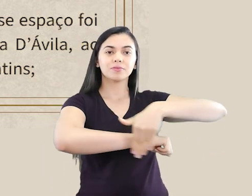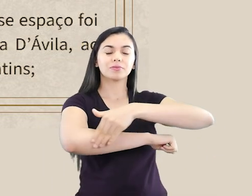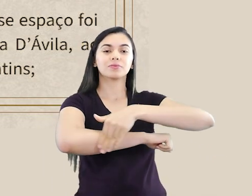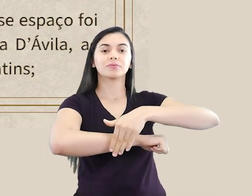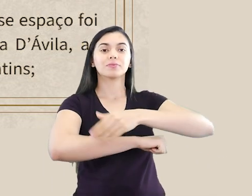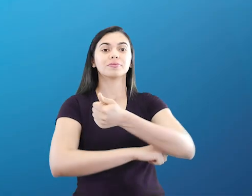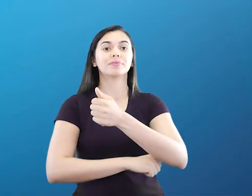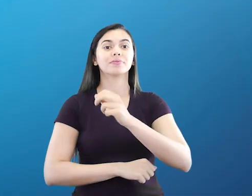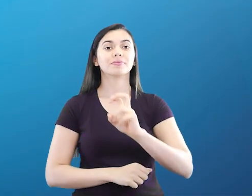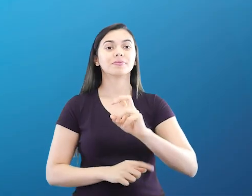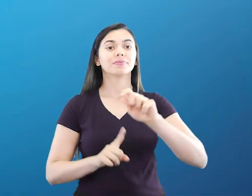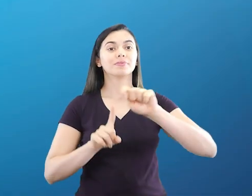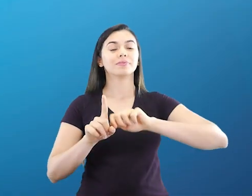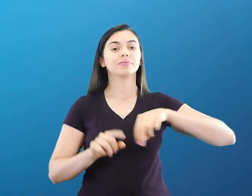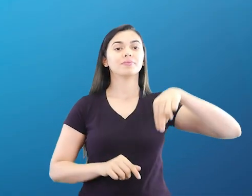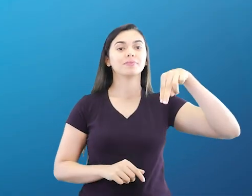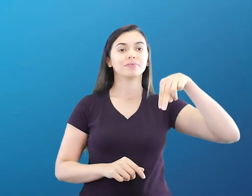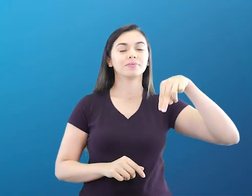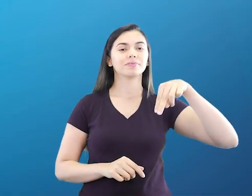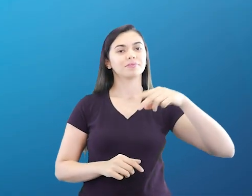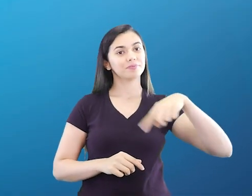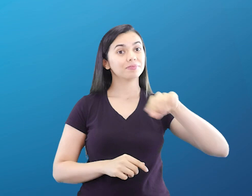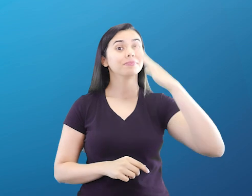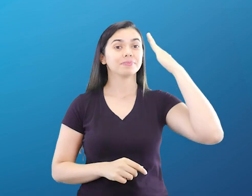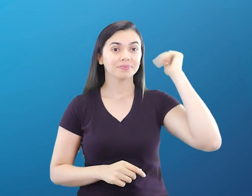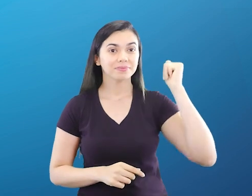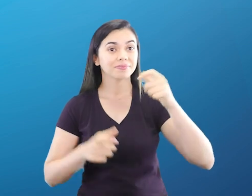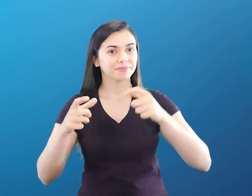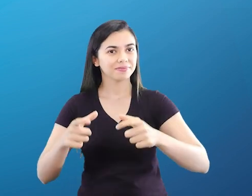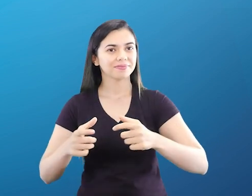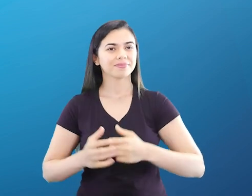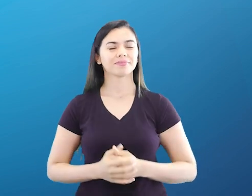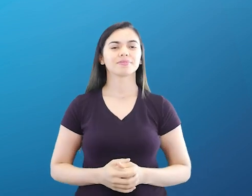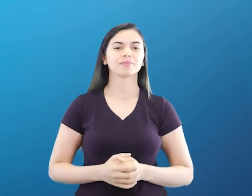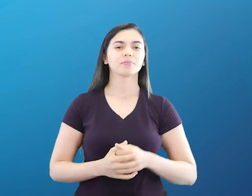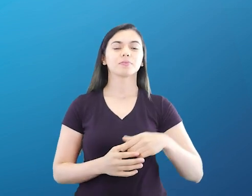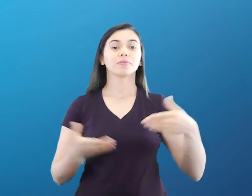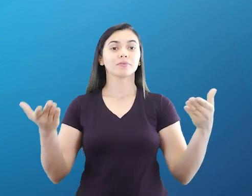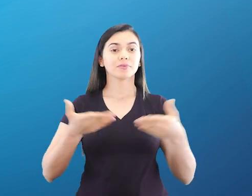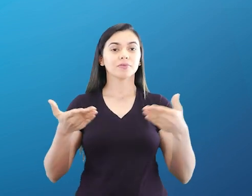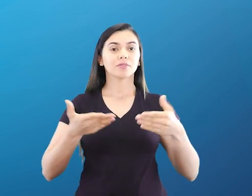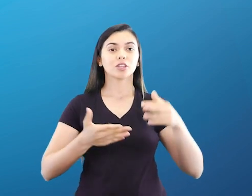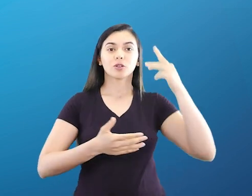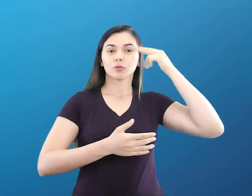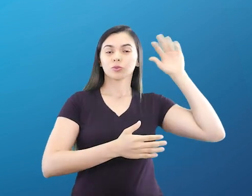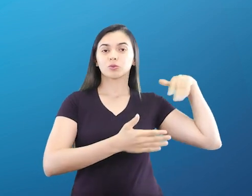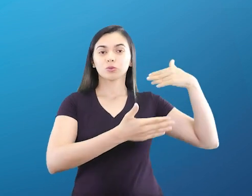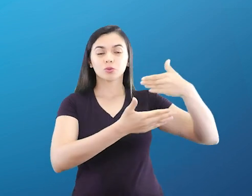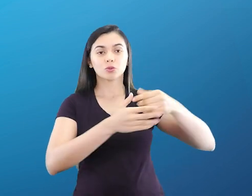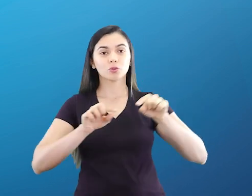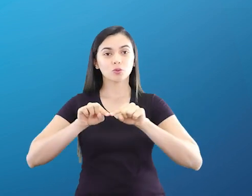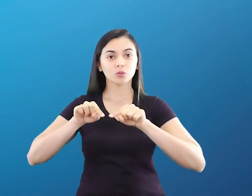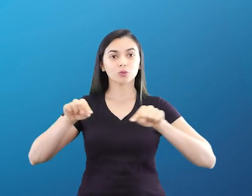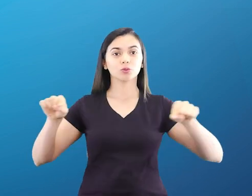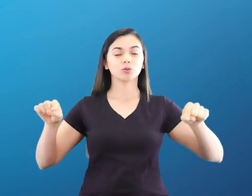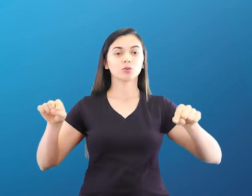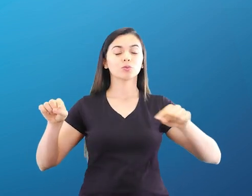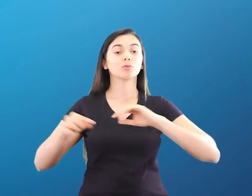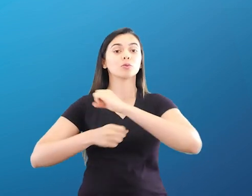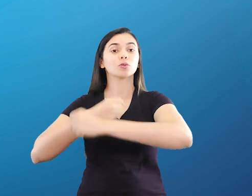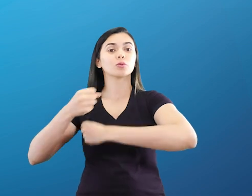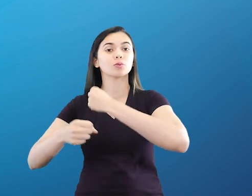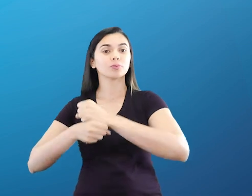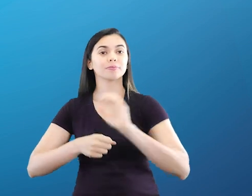fica? Aqui eu tenho uma linha do tempo para a gente entender como e em que ano que aconteceram